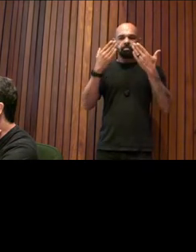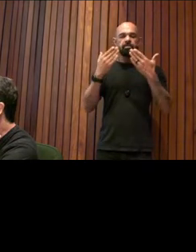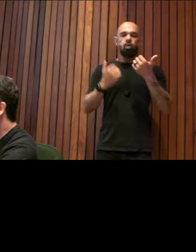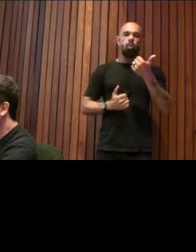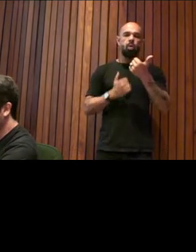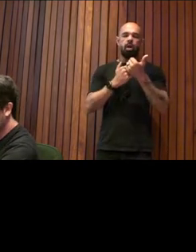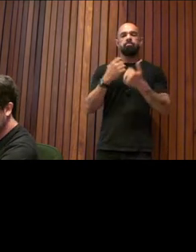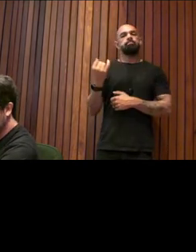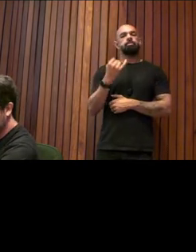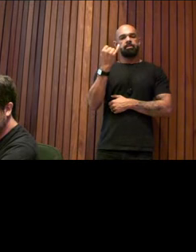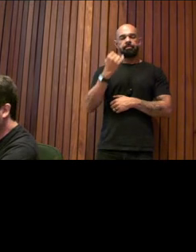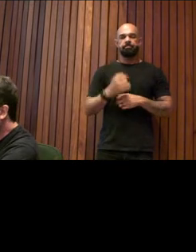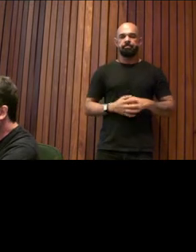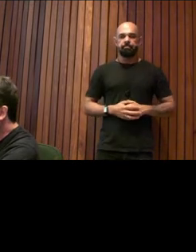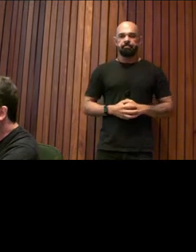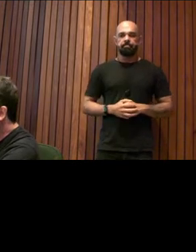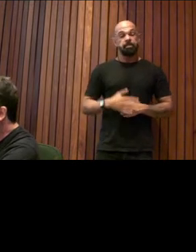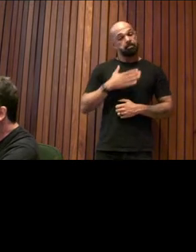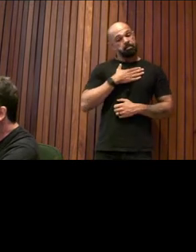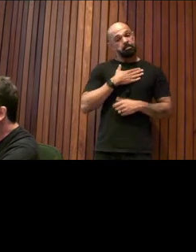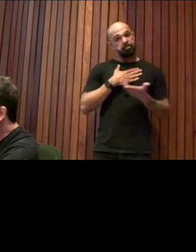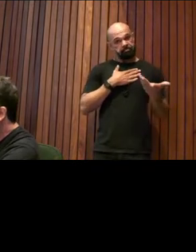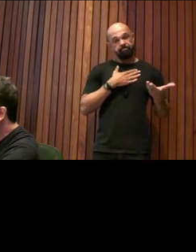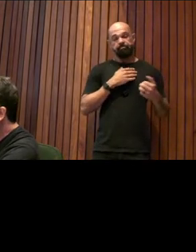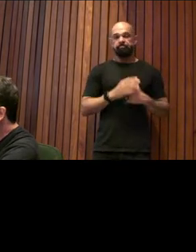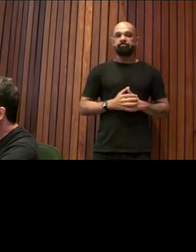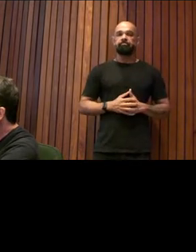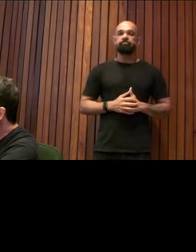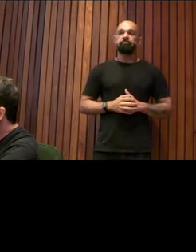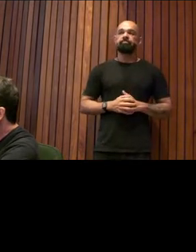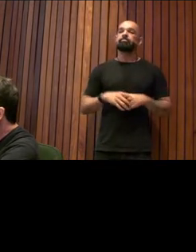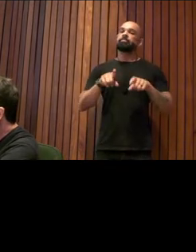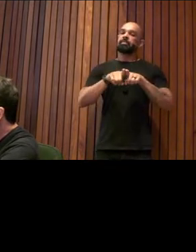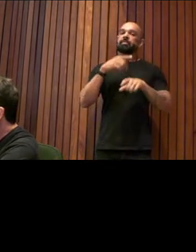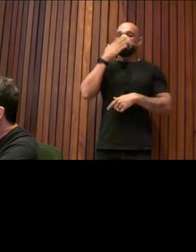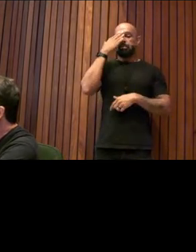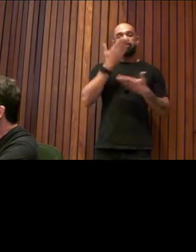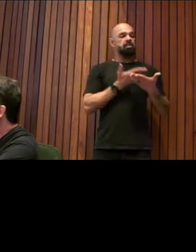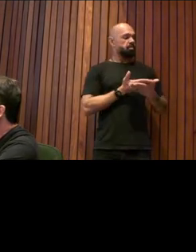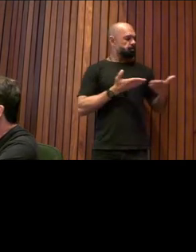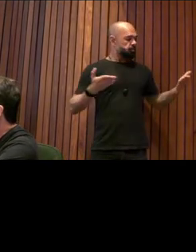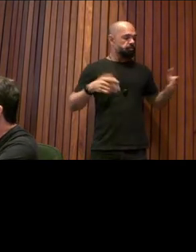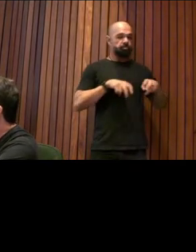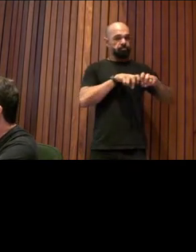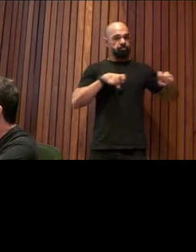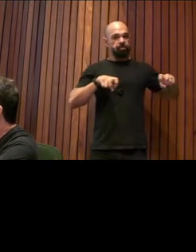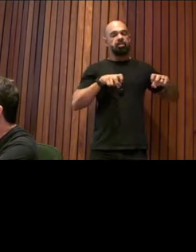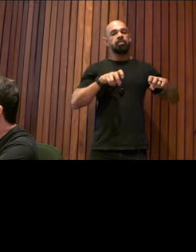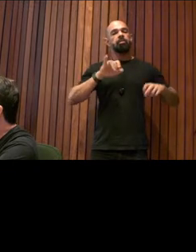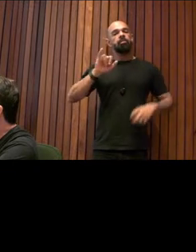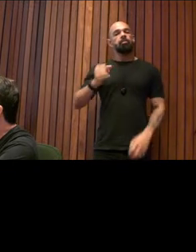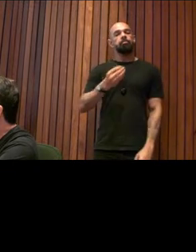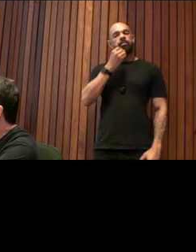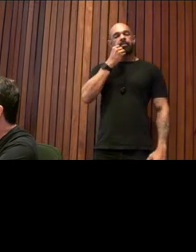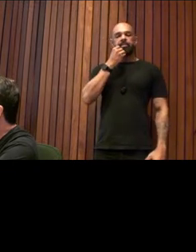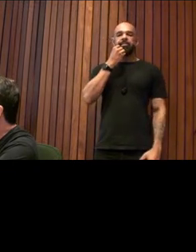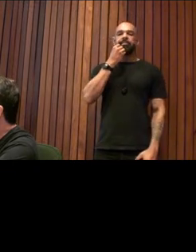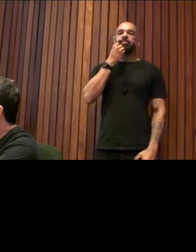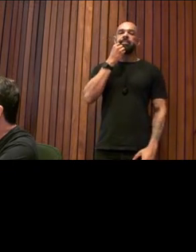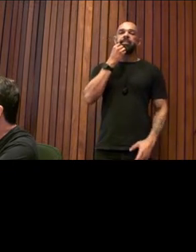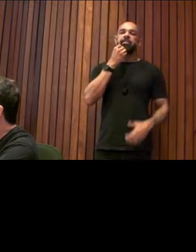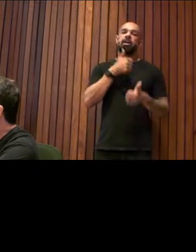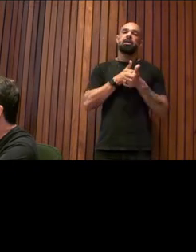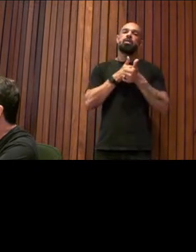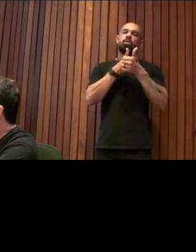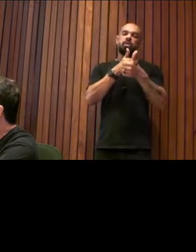muito importante, assim, para mim. Né? E quero agradecer a vocês pela oportunidade de ter